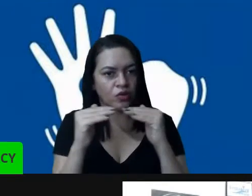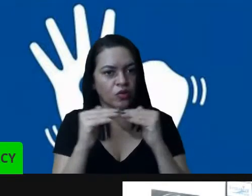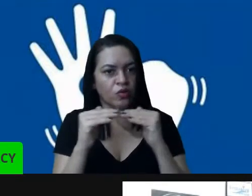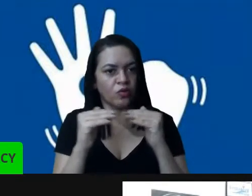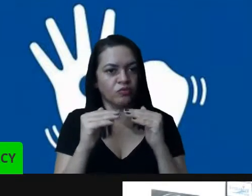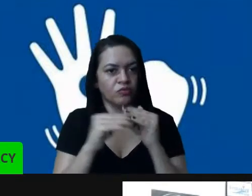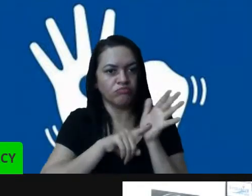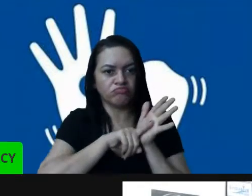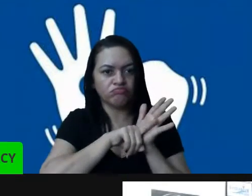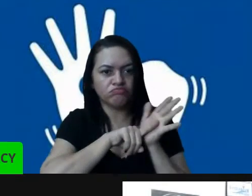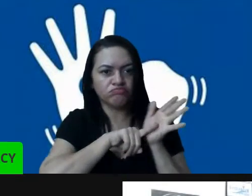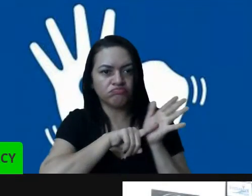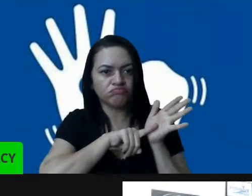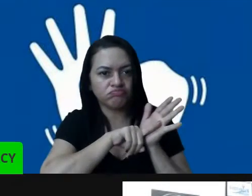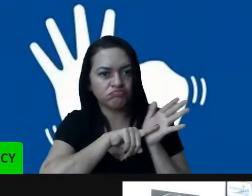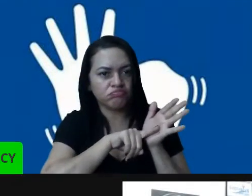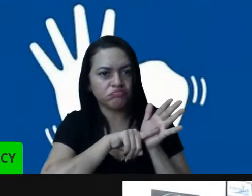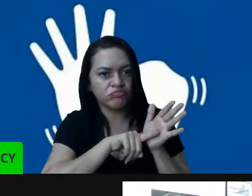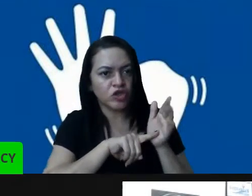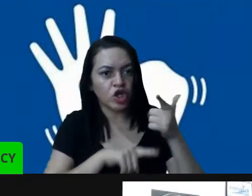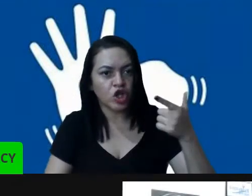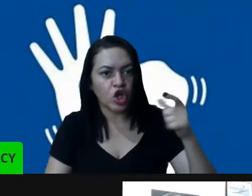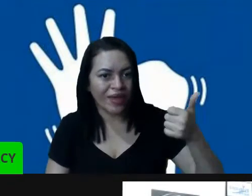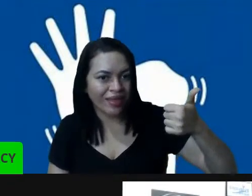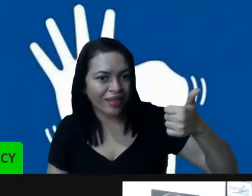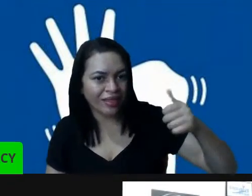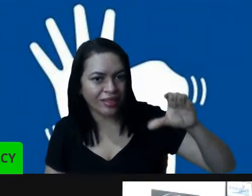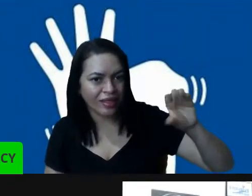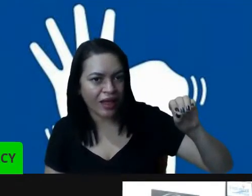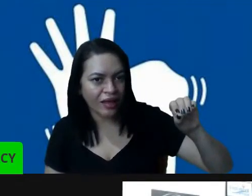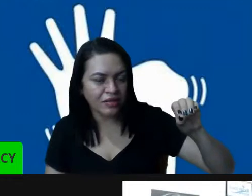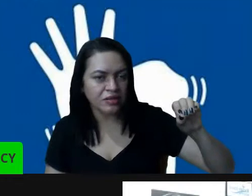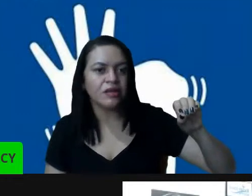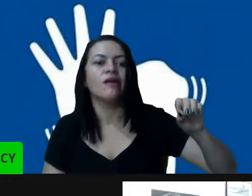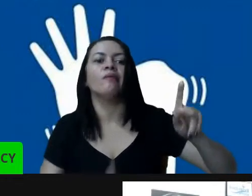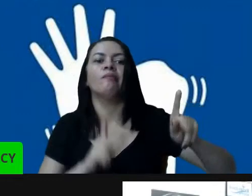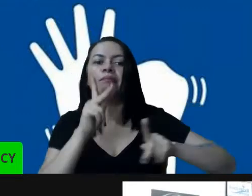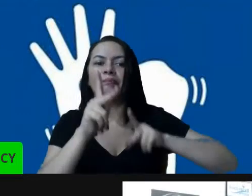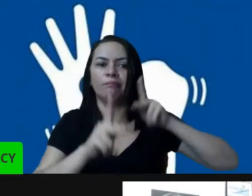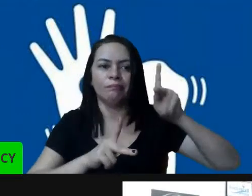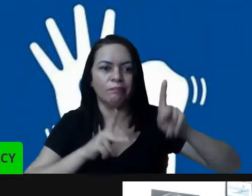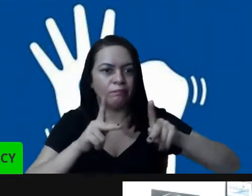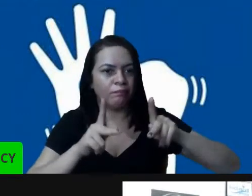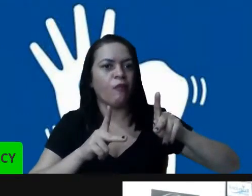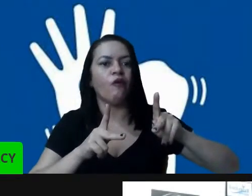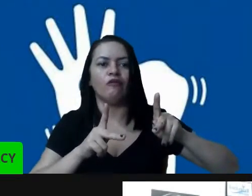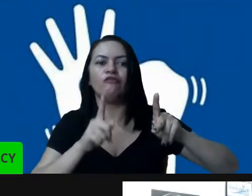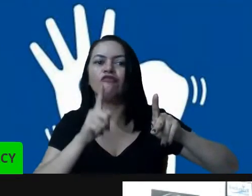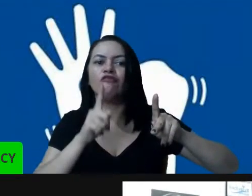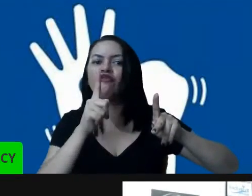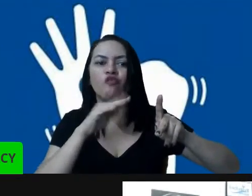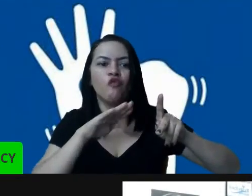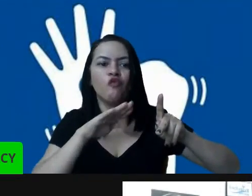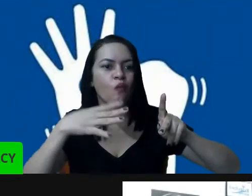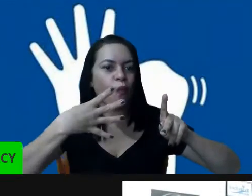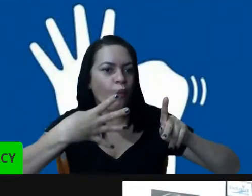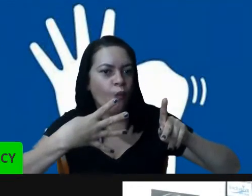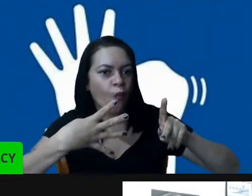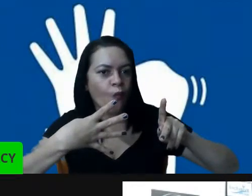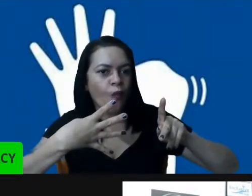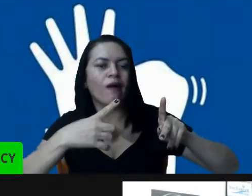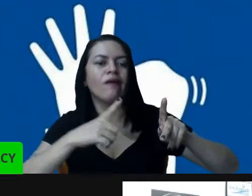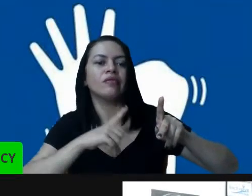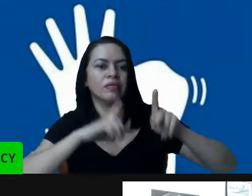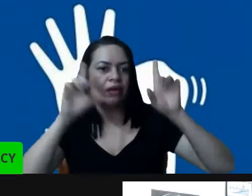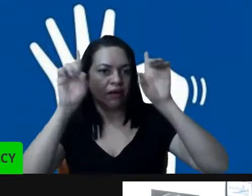tem quase um quarto da população com algum tipo de deficiência. Desses, quase 5%